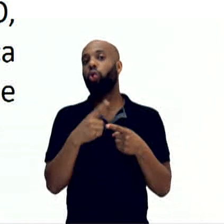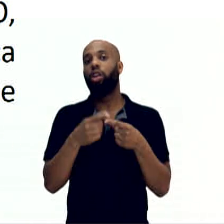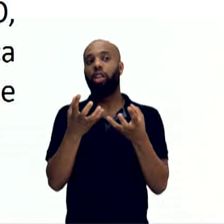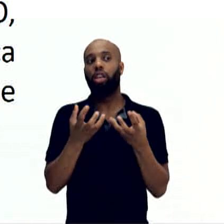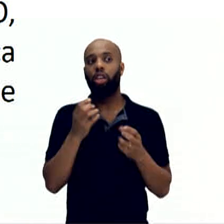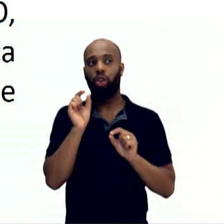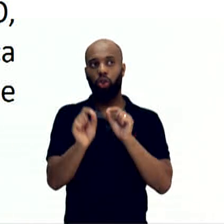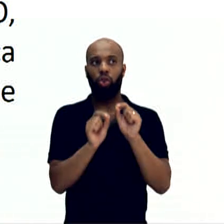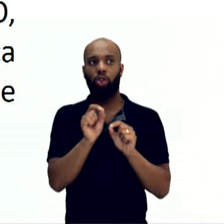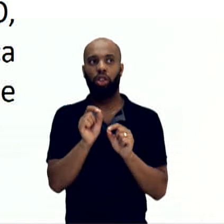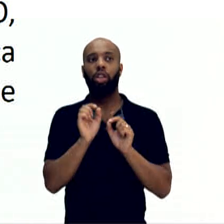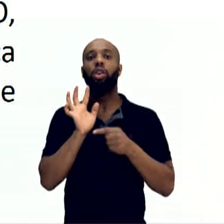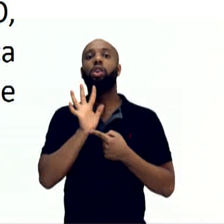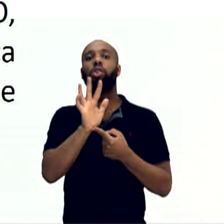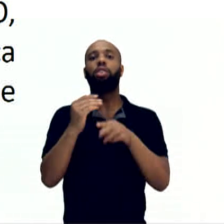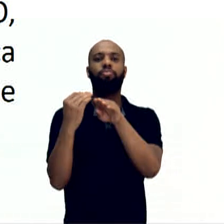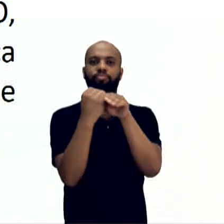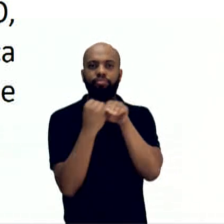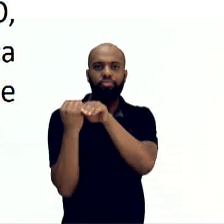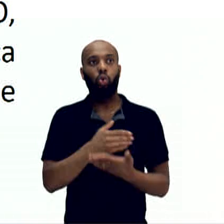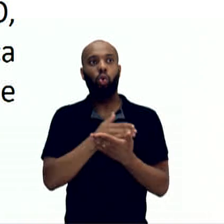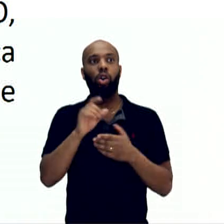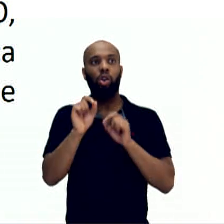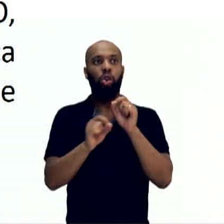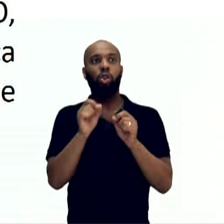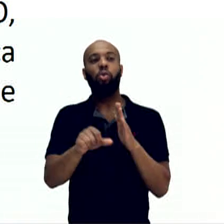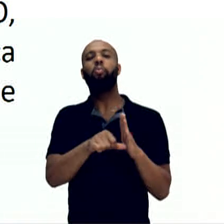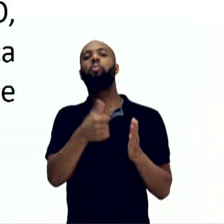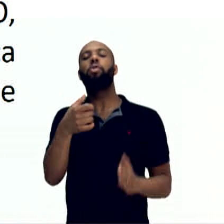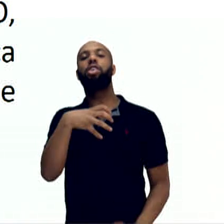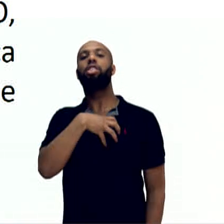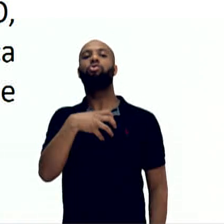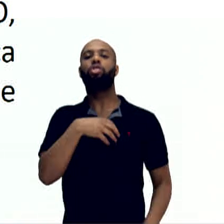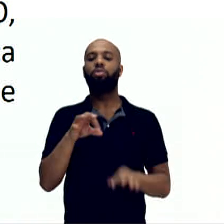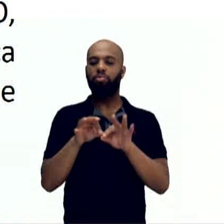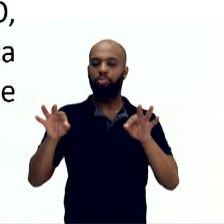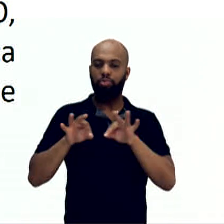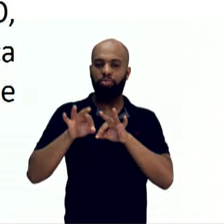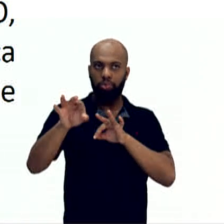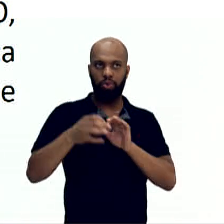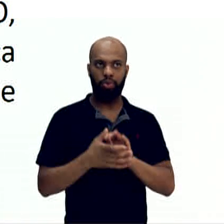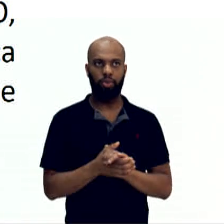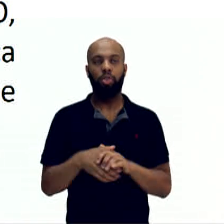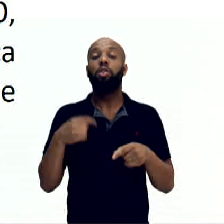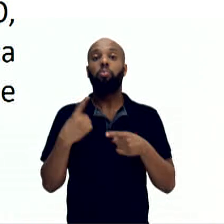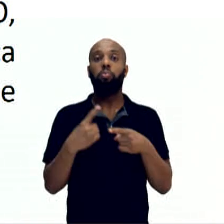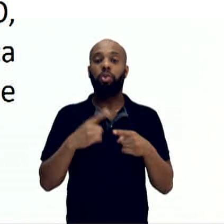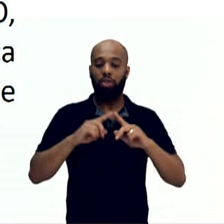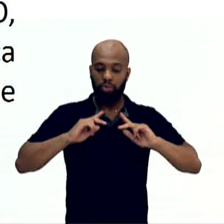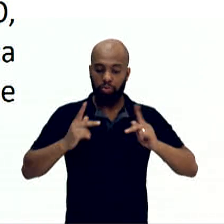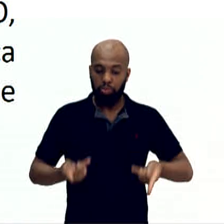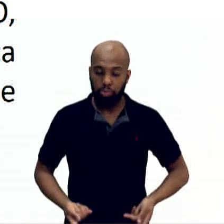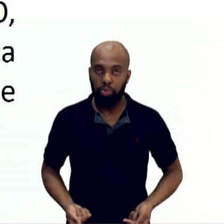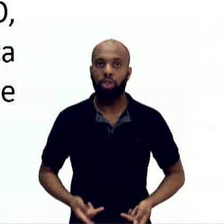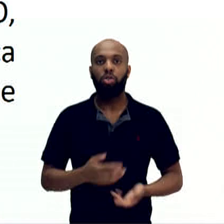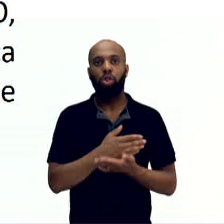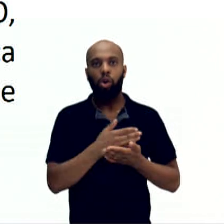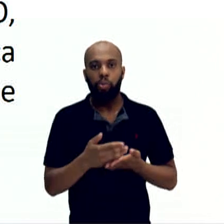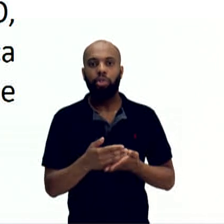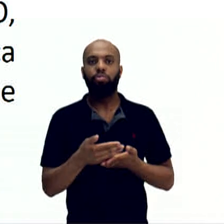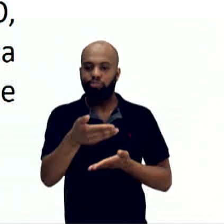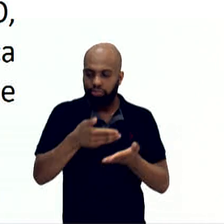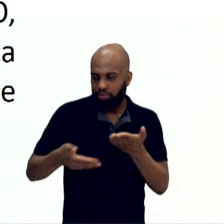Começaram-se a medir grandes tensões. Espera aí que a professora pulou o slide, vamos voltar aqui. As margens do Rio Nilo, a professora apertou